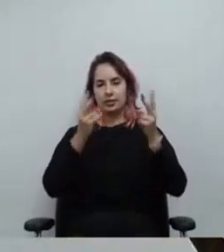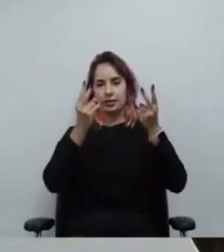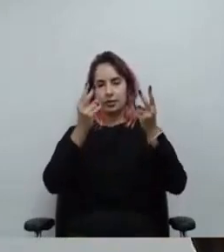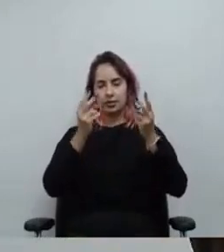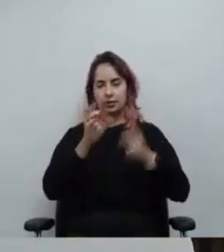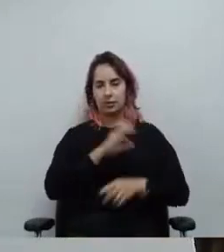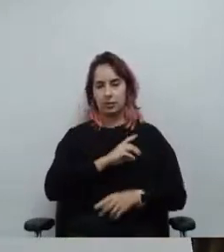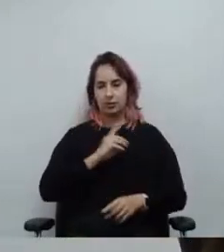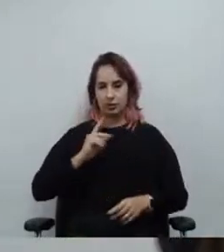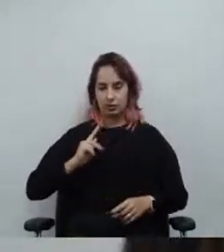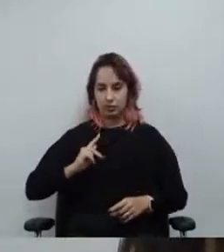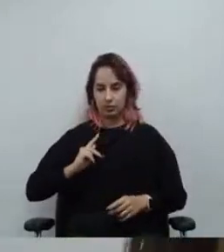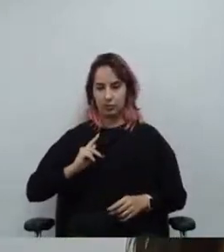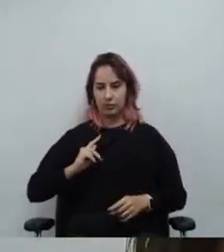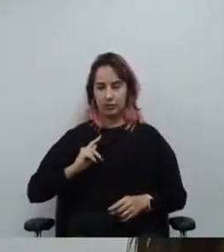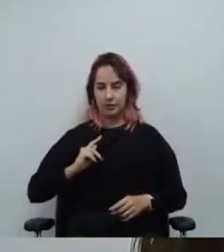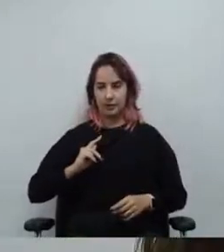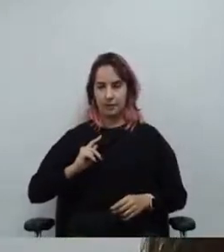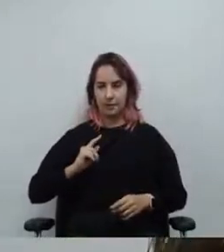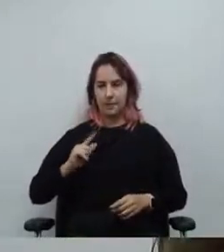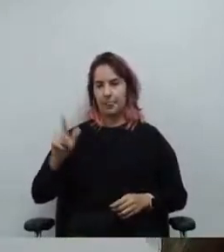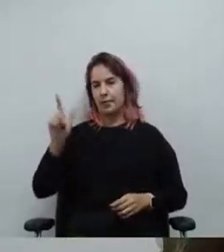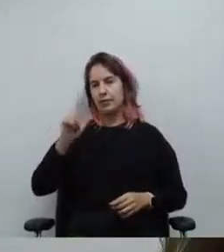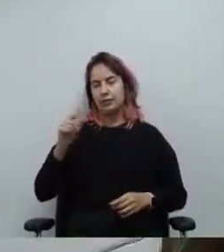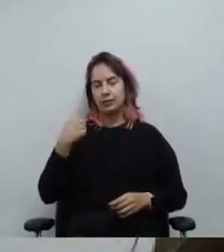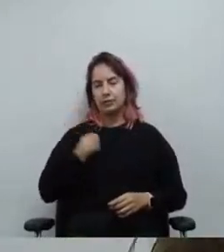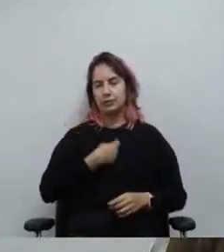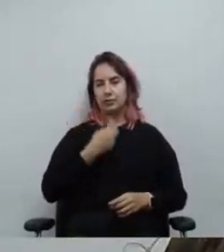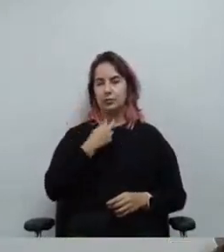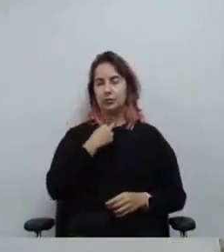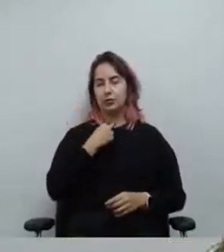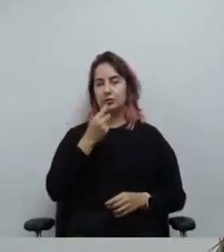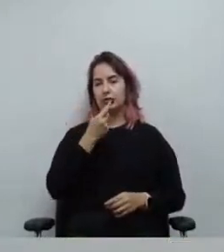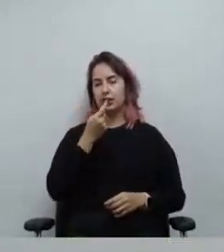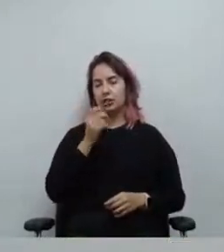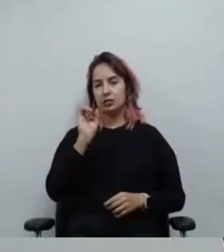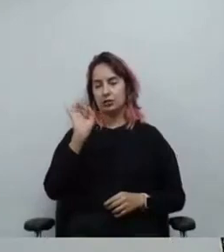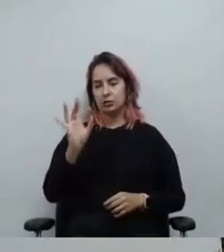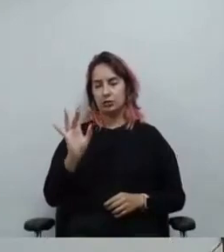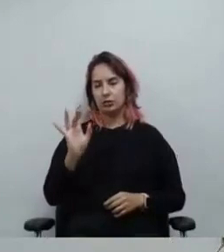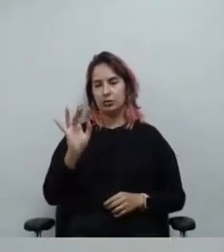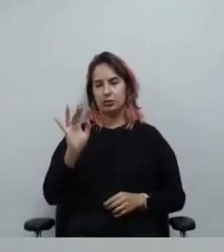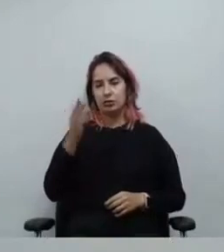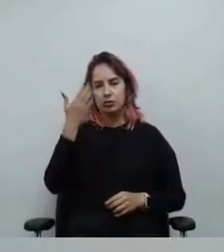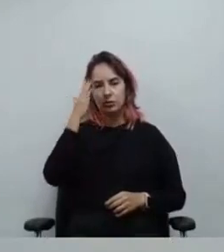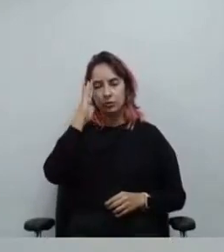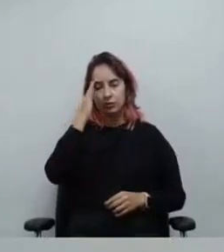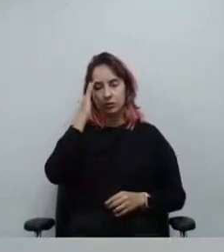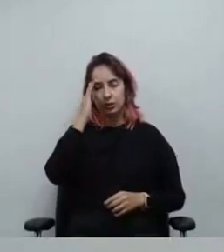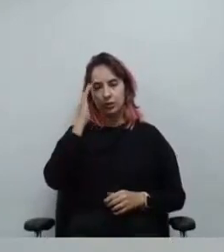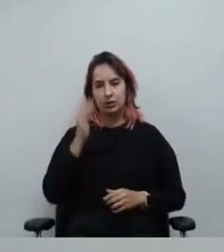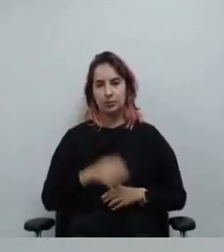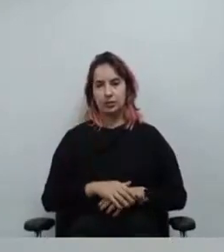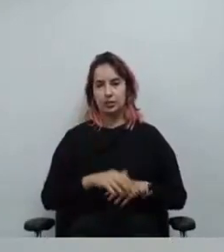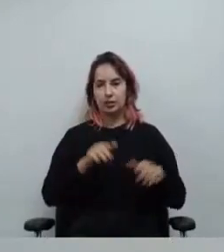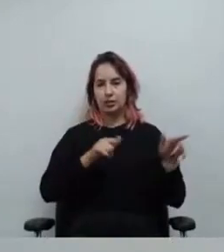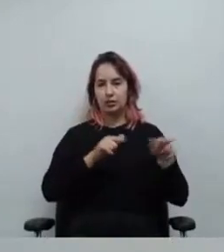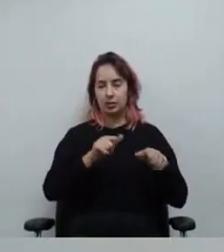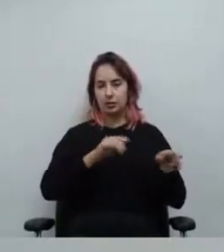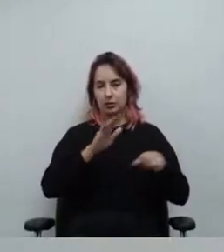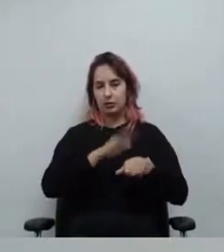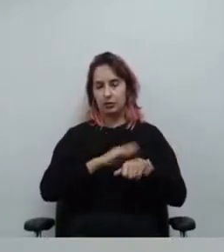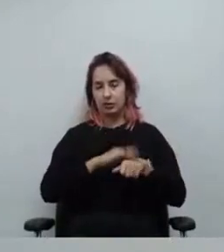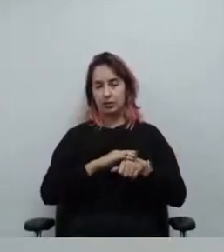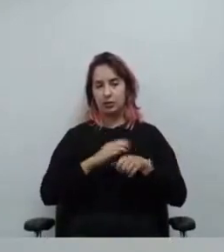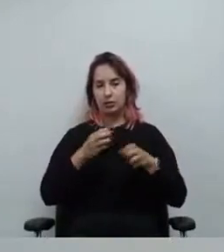da Defensoria Pública, é claro que a gente não pode falar exclusivamente do reconhecimento ao trabalho prestado